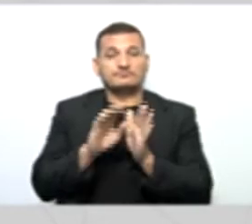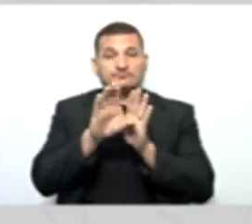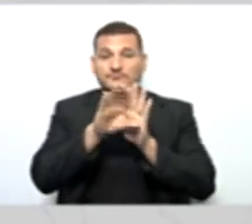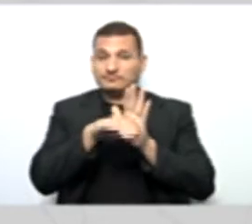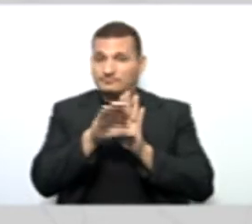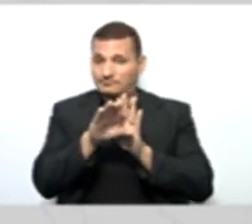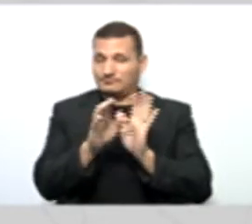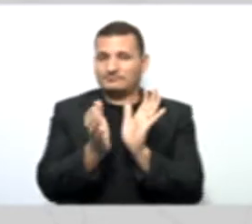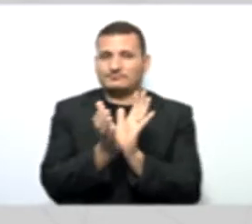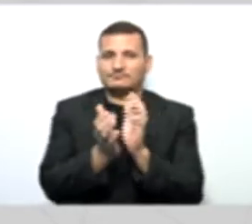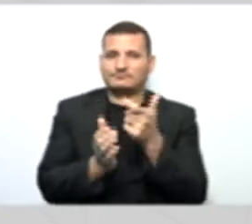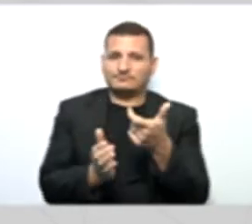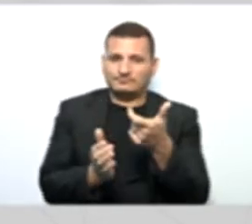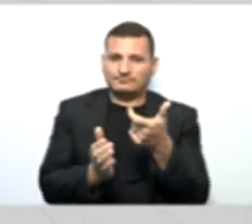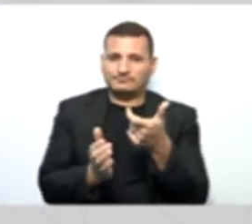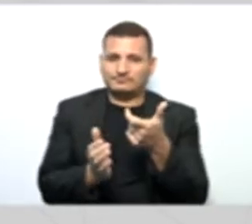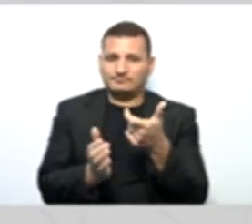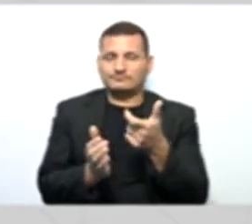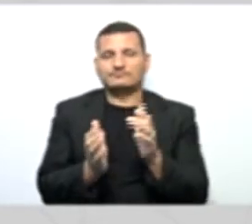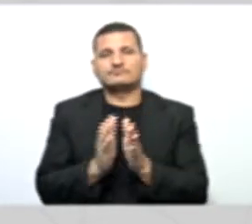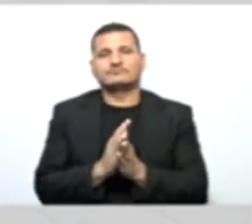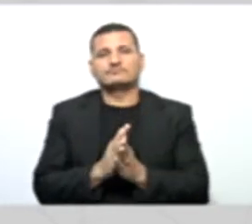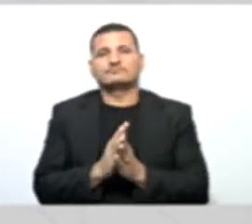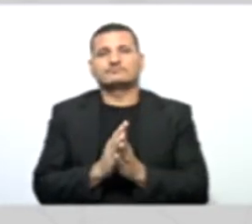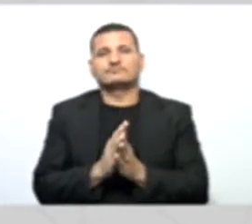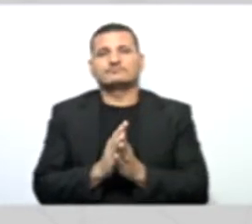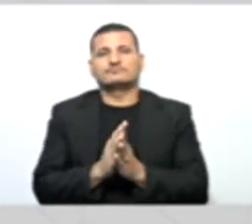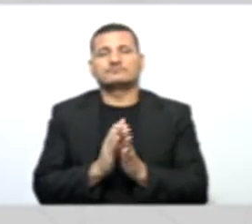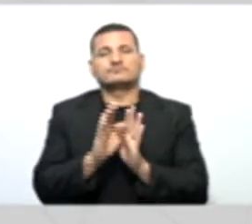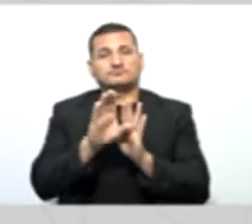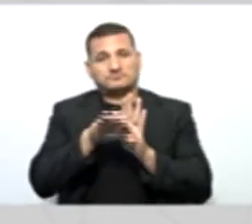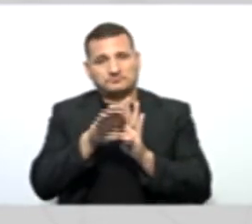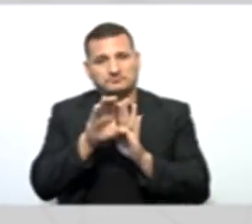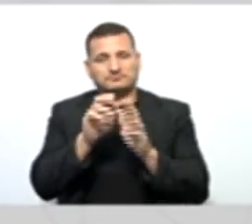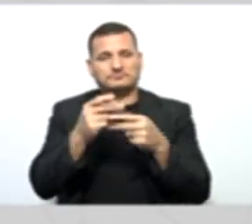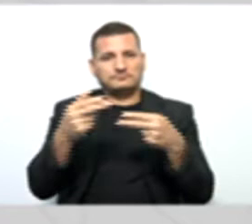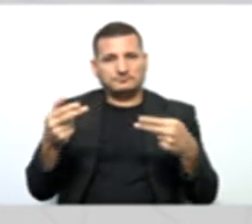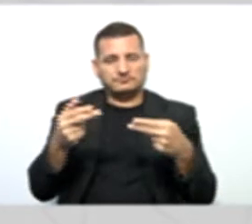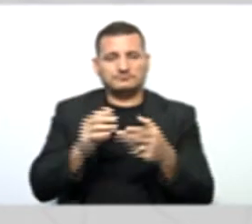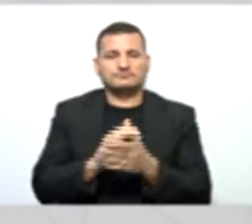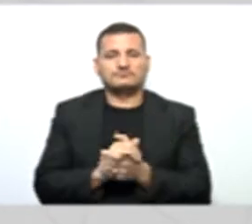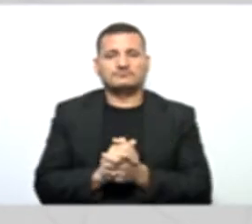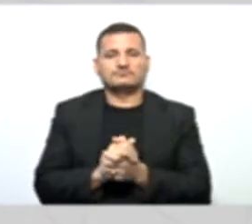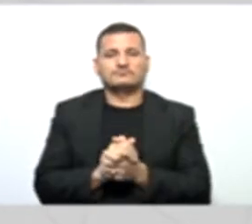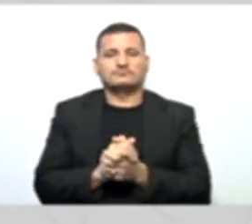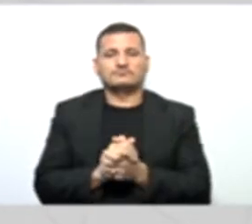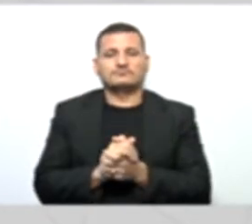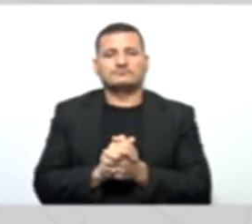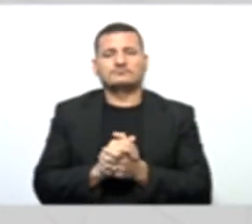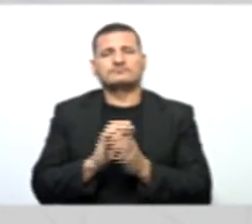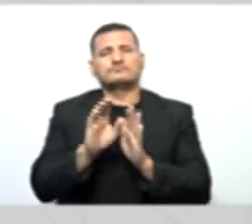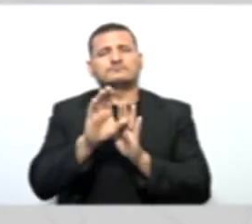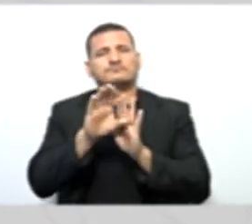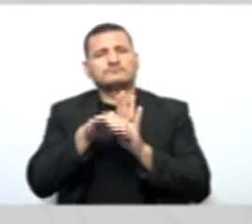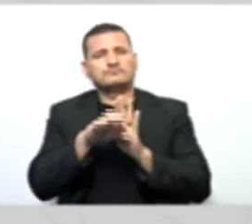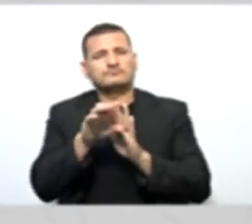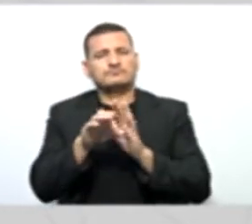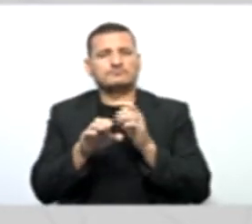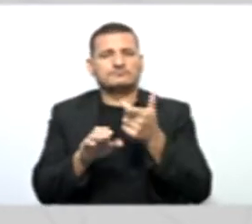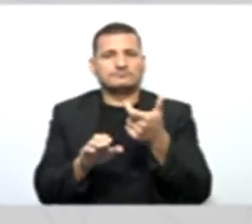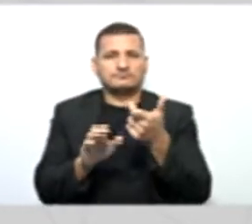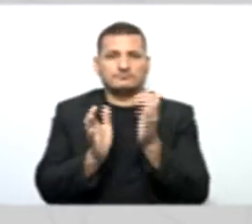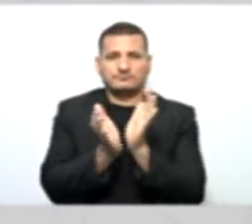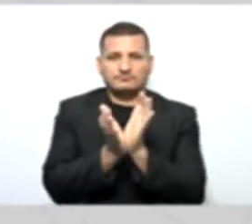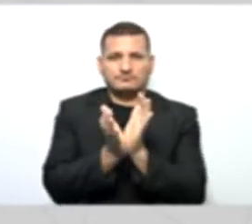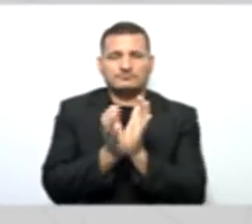Conceito de classe e conceito de objeto. Começando pelo conceito de classe, nós temos aqui que podemos entender uma